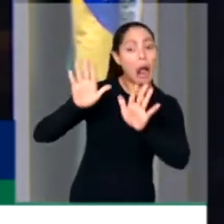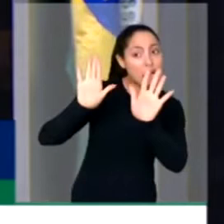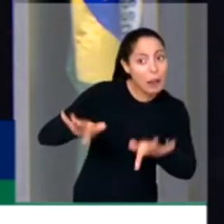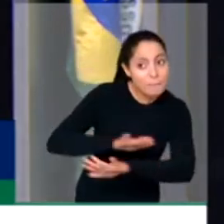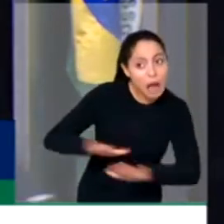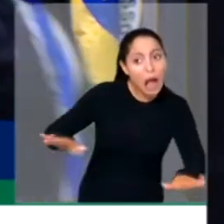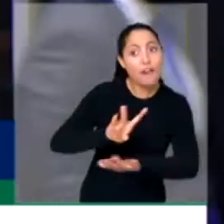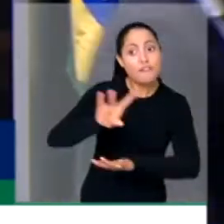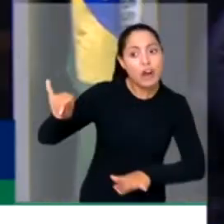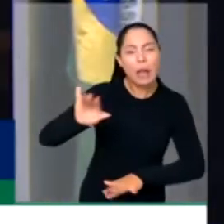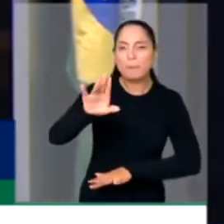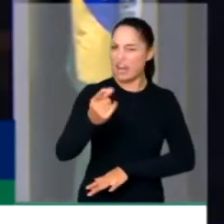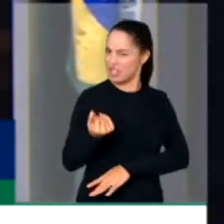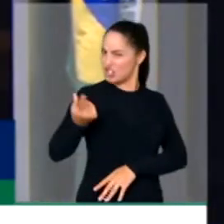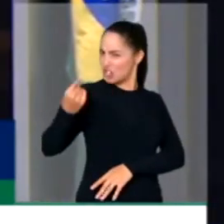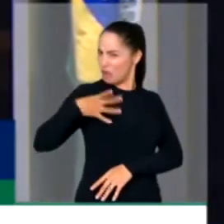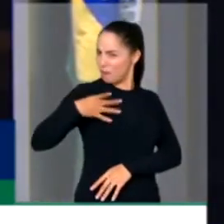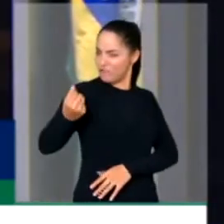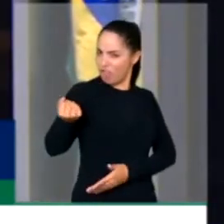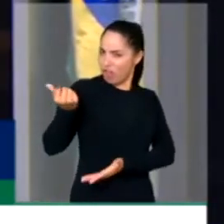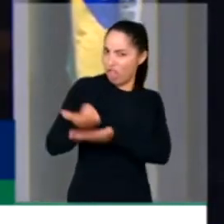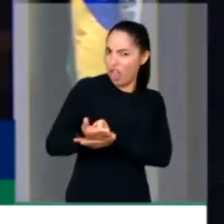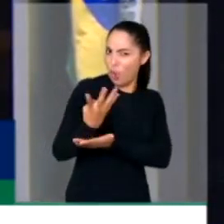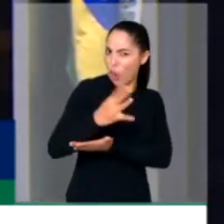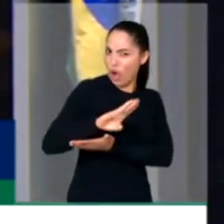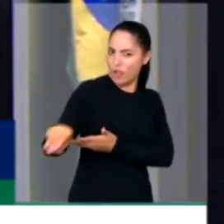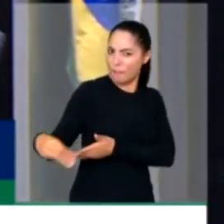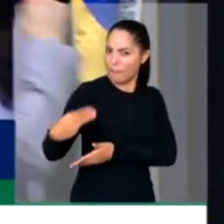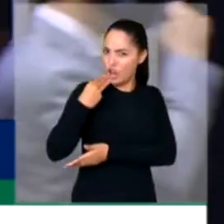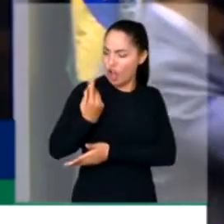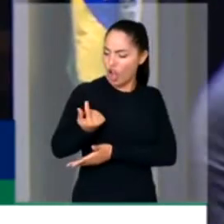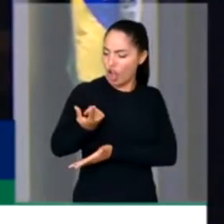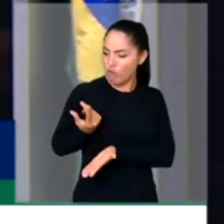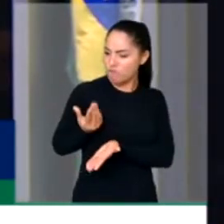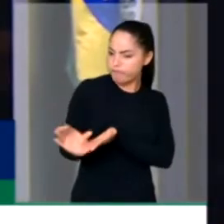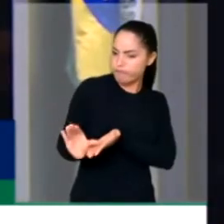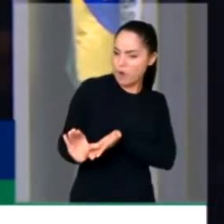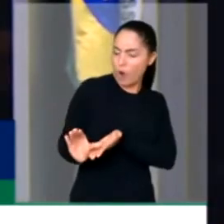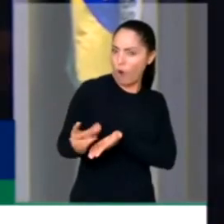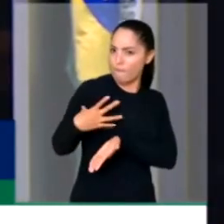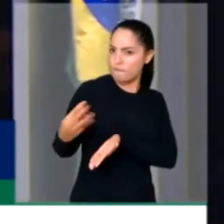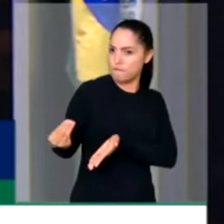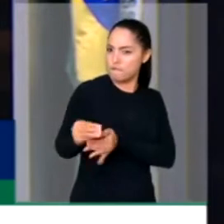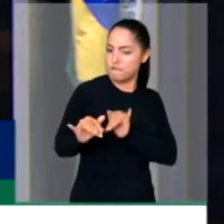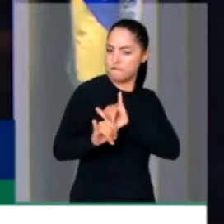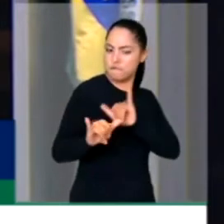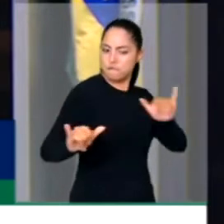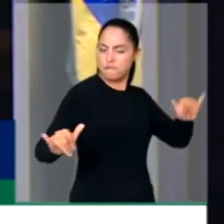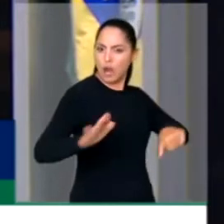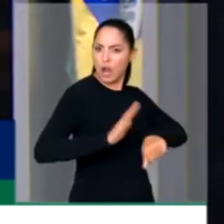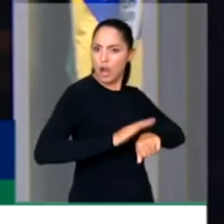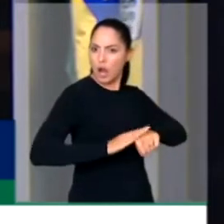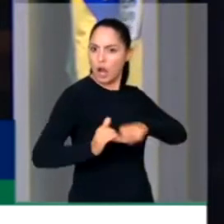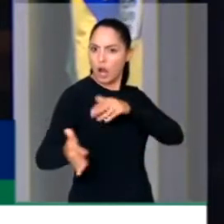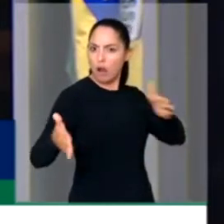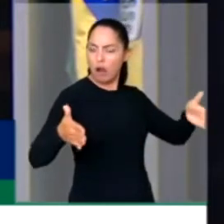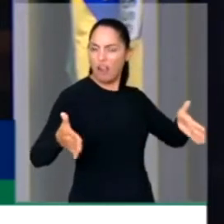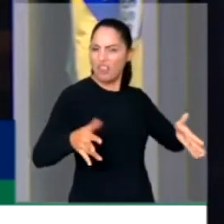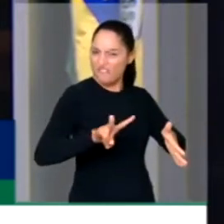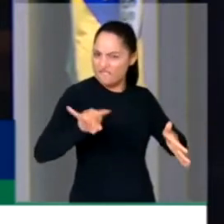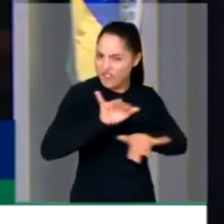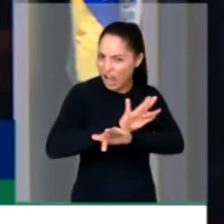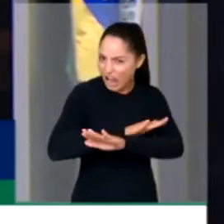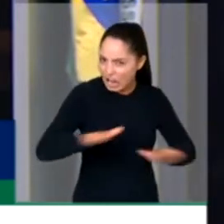seu filho Carluxo contratar uma equipe de propaganda sem licitação durante a pandemia. Disse que ia acabar com a mamata,